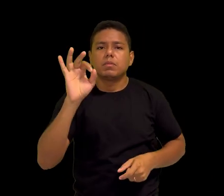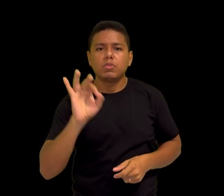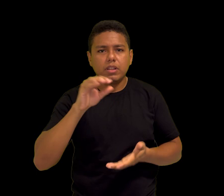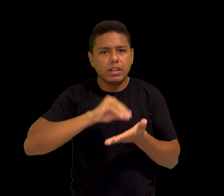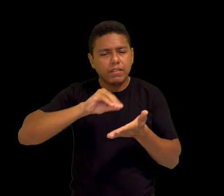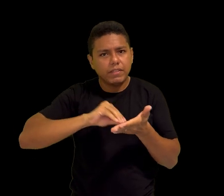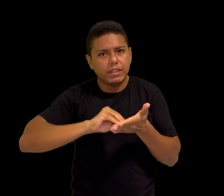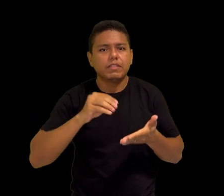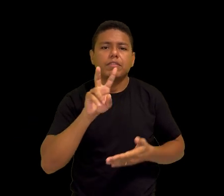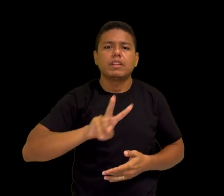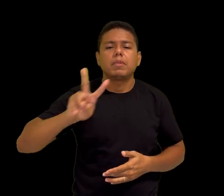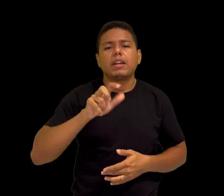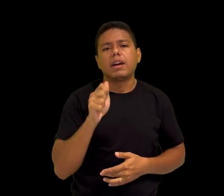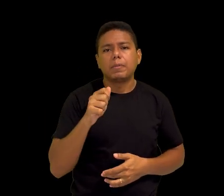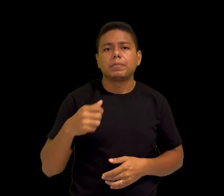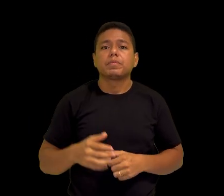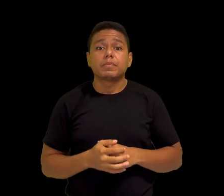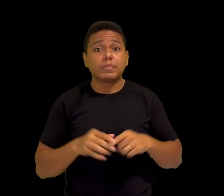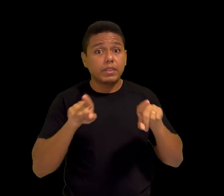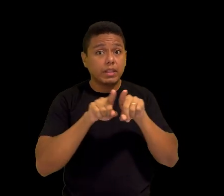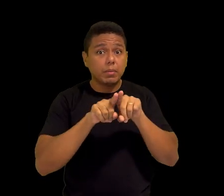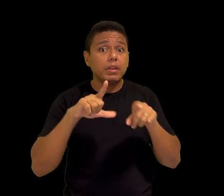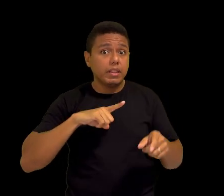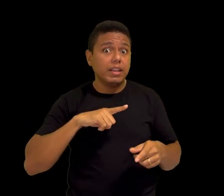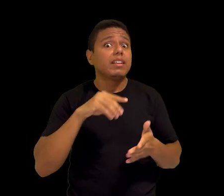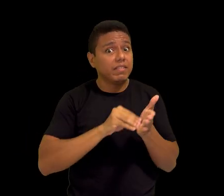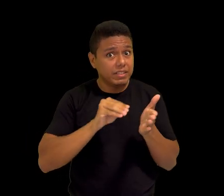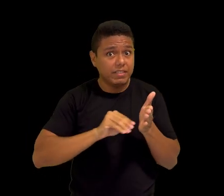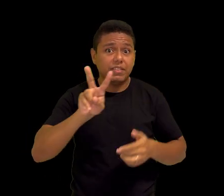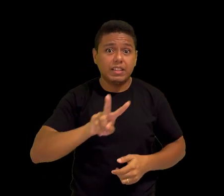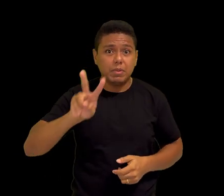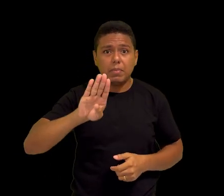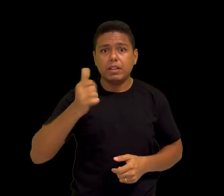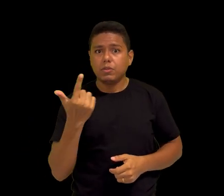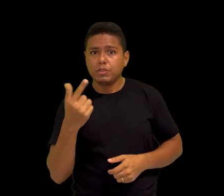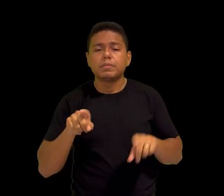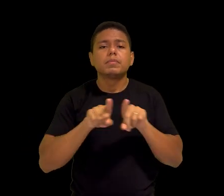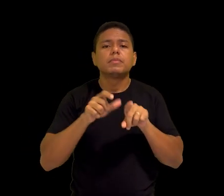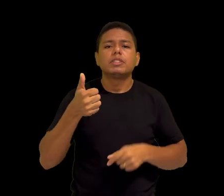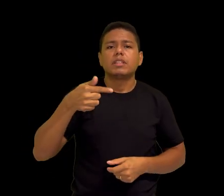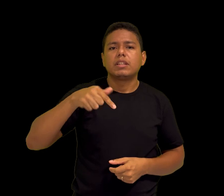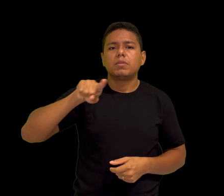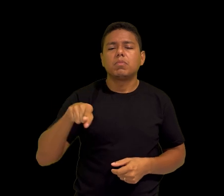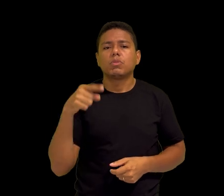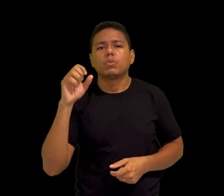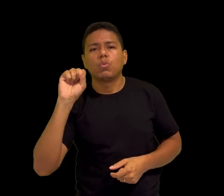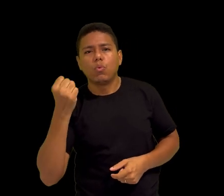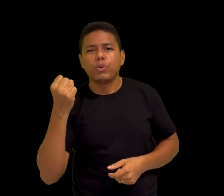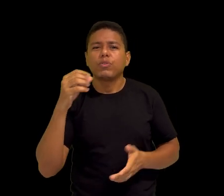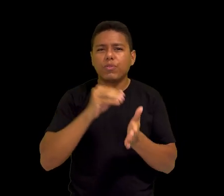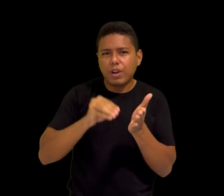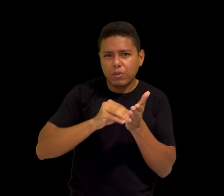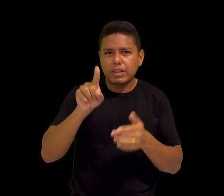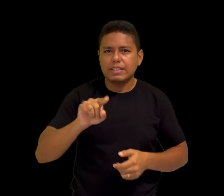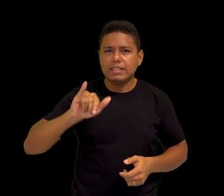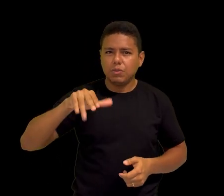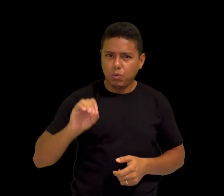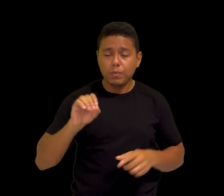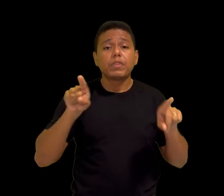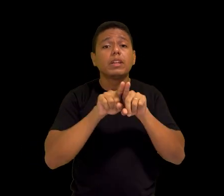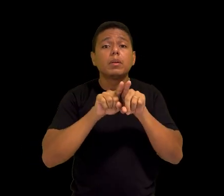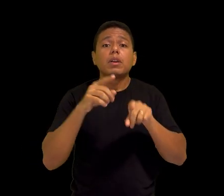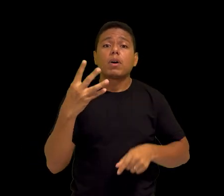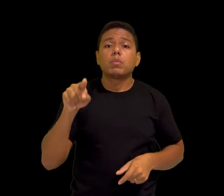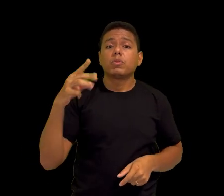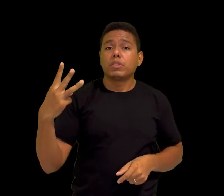A, 14,2% de deficiência de vitamina B12, 17,8% de deficiência de zinco e